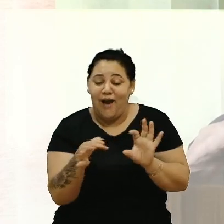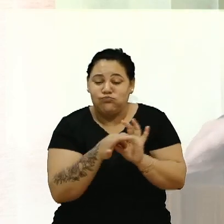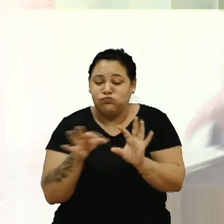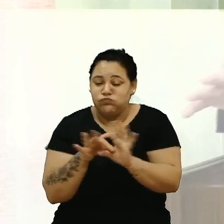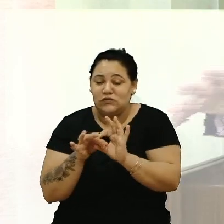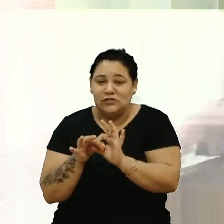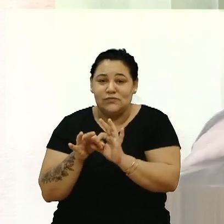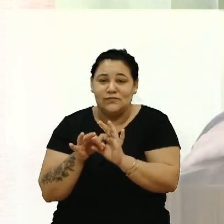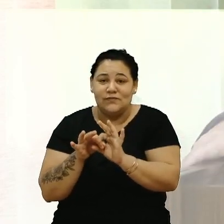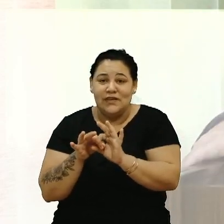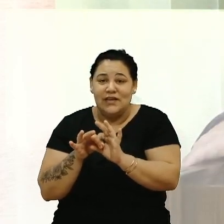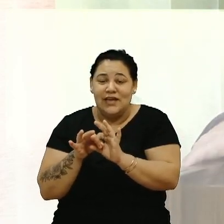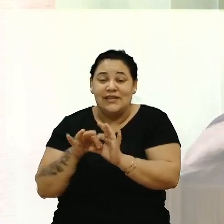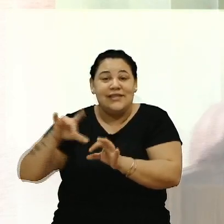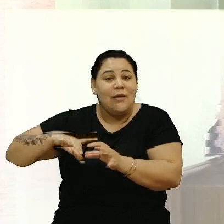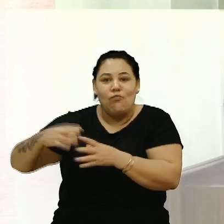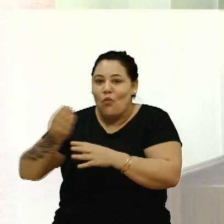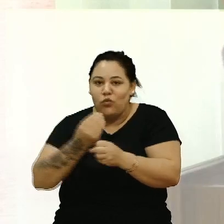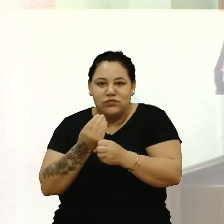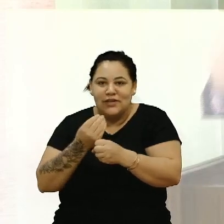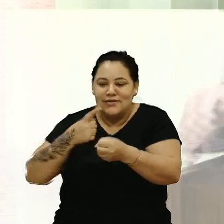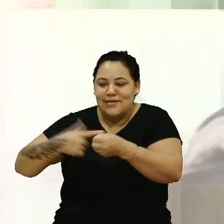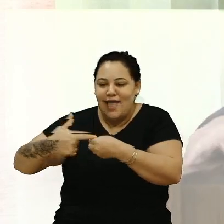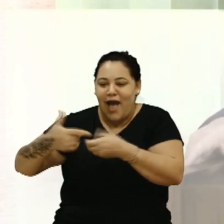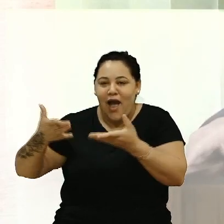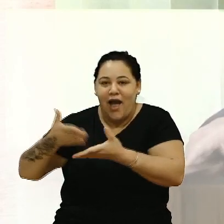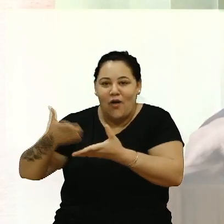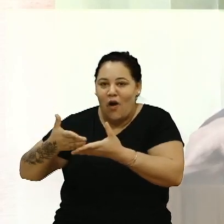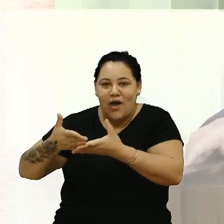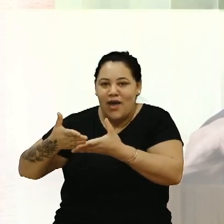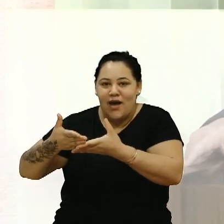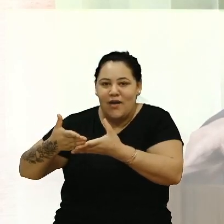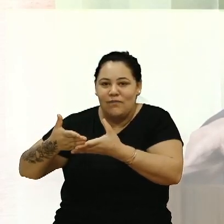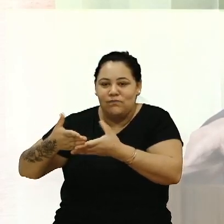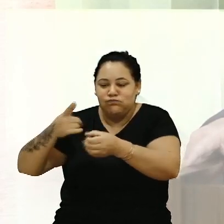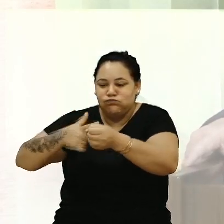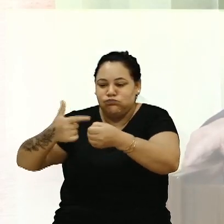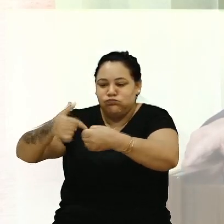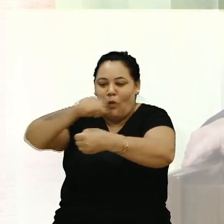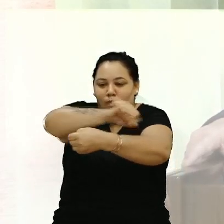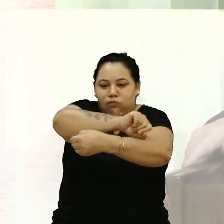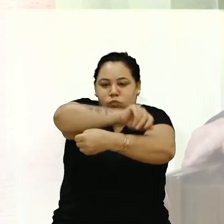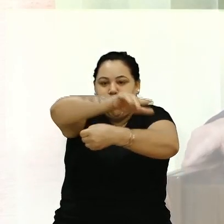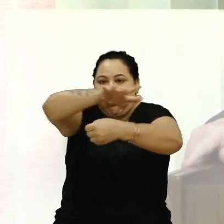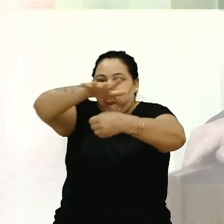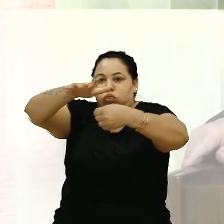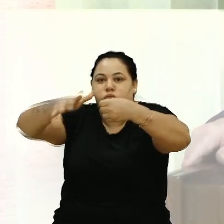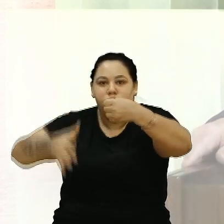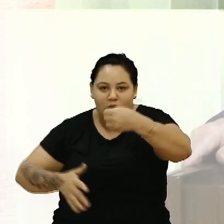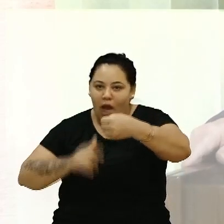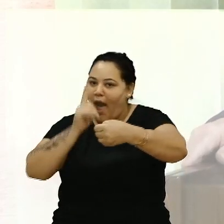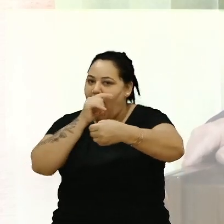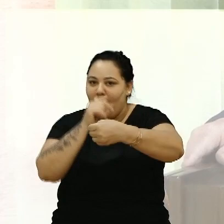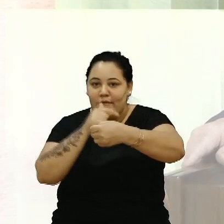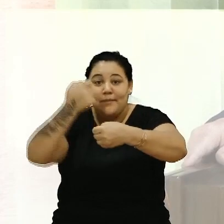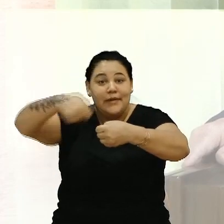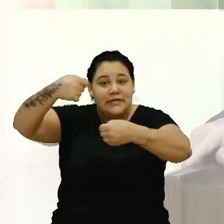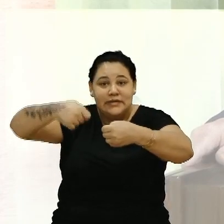momento. Vamos esperar essa água baixar para poder aí fazer muito investimento.